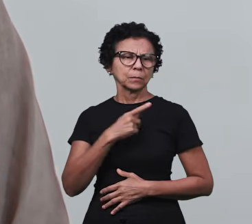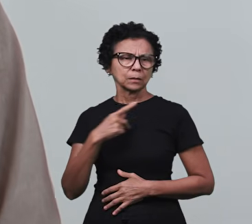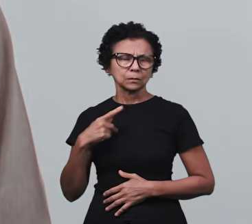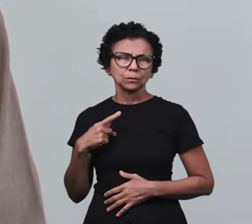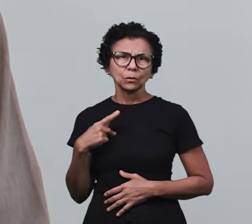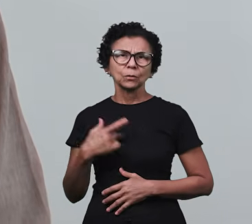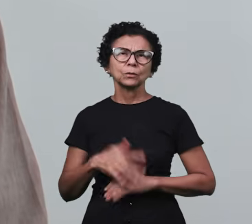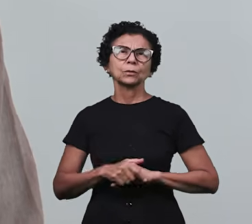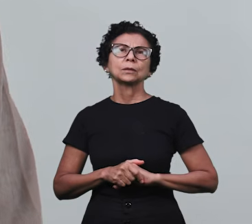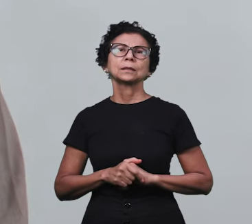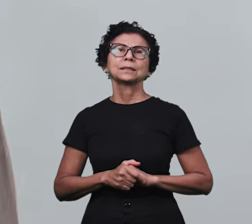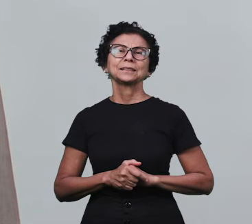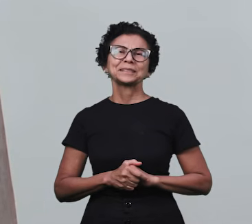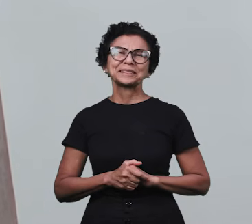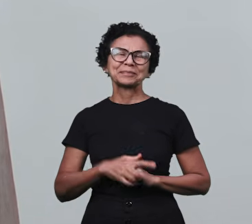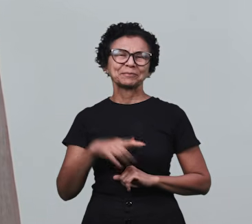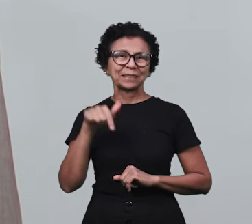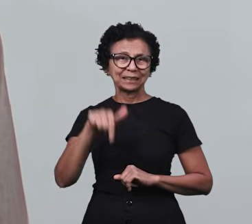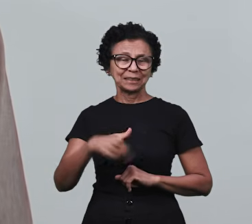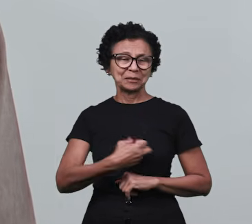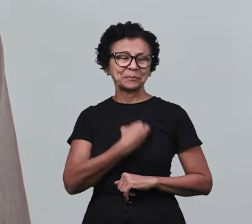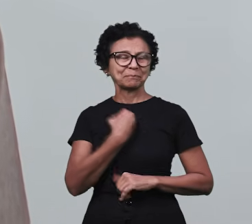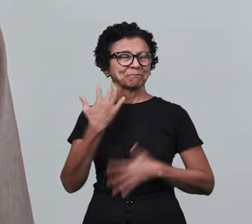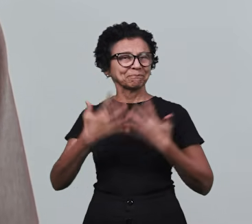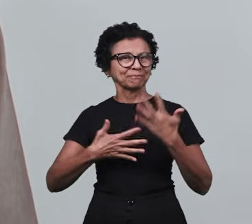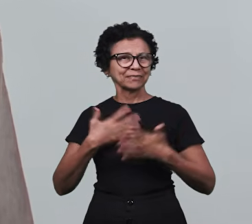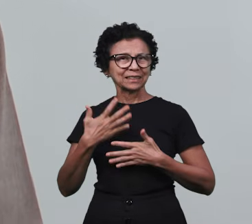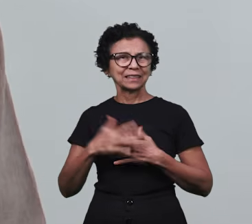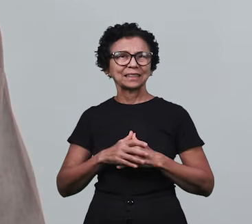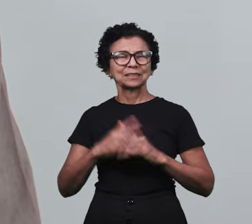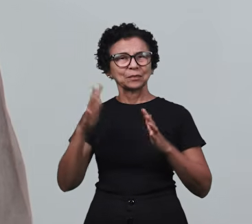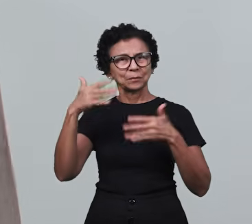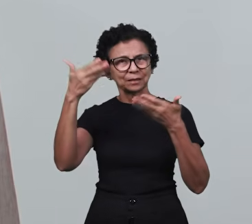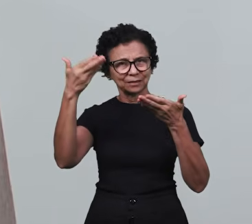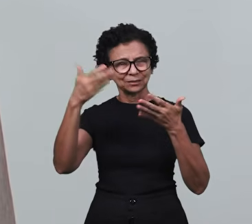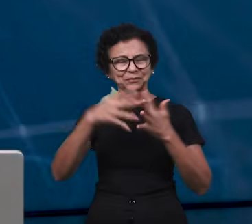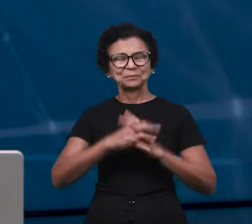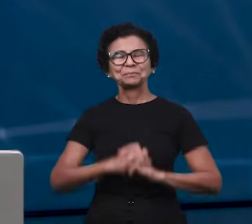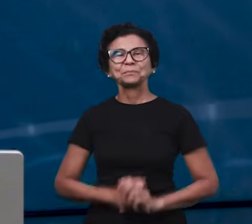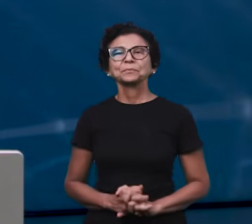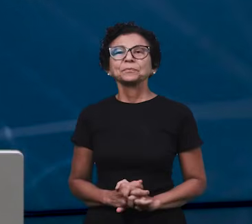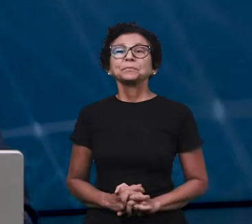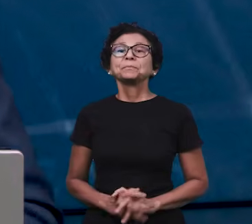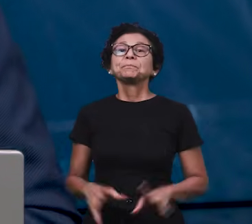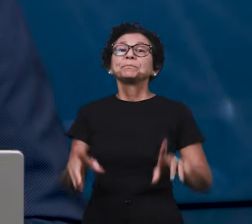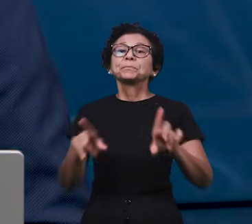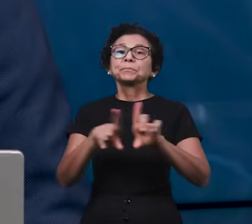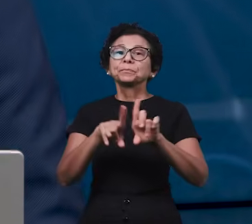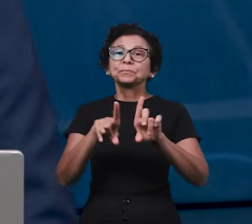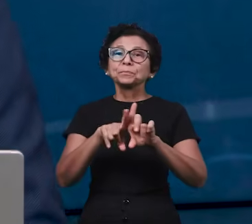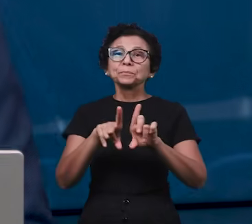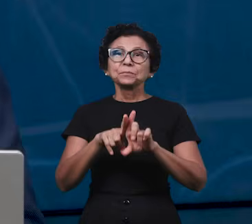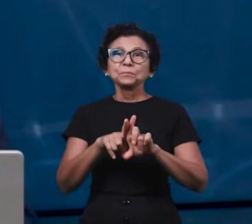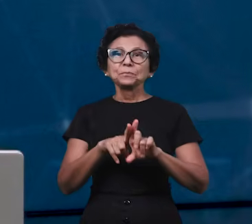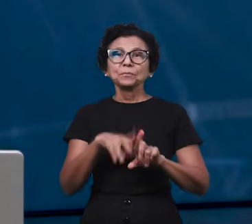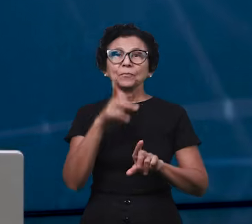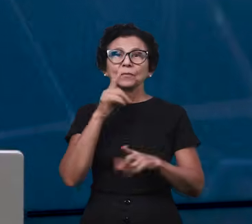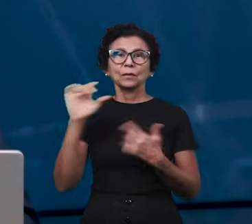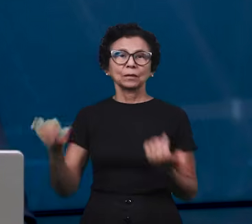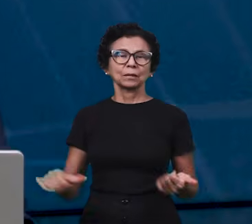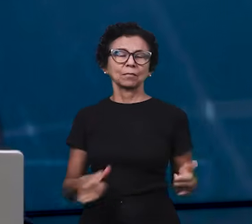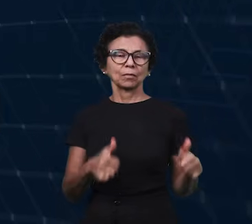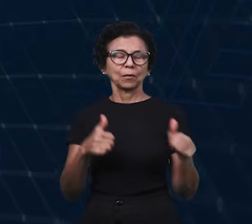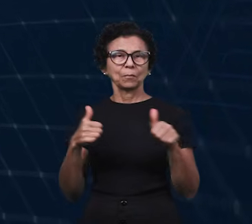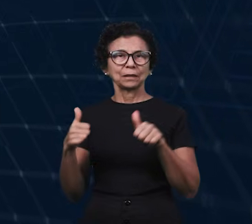pastores presentes aqui se regozijaram, né, com esta homenagem. Agora nós vamos falar sobre um batismo que aconteceu